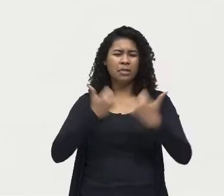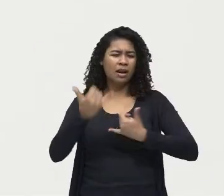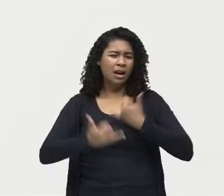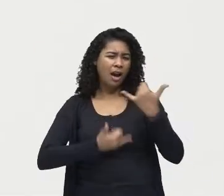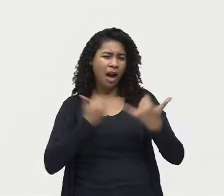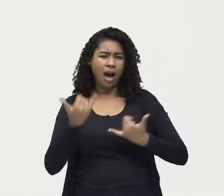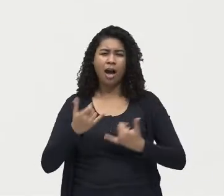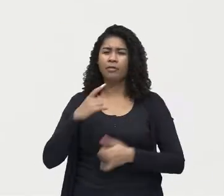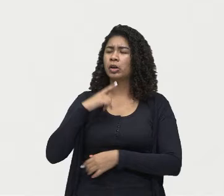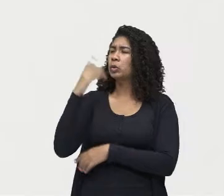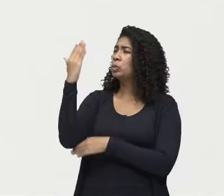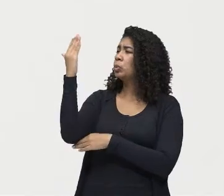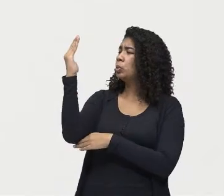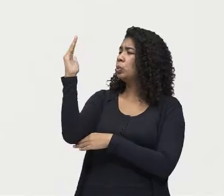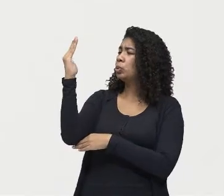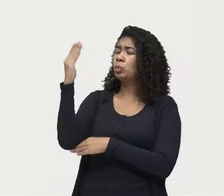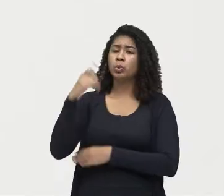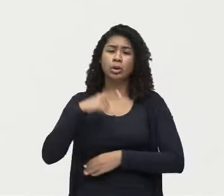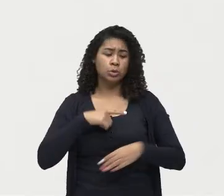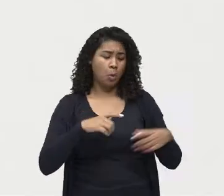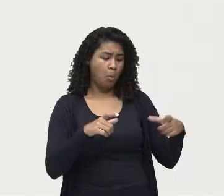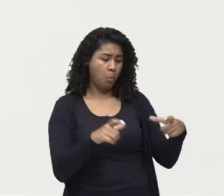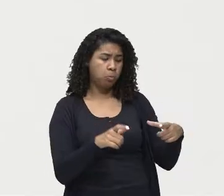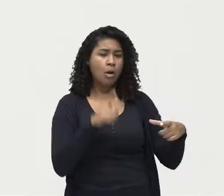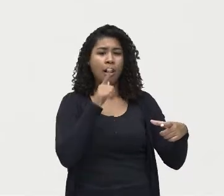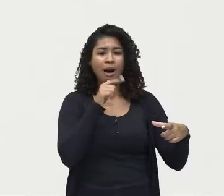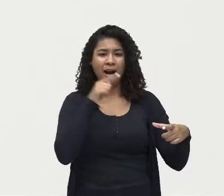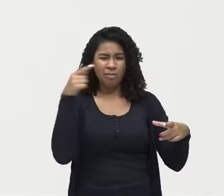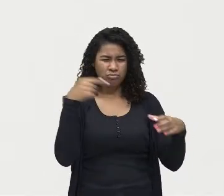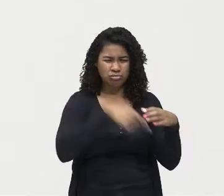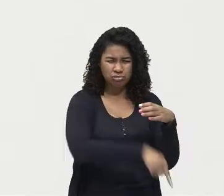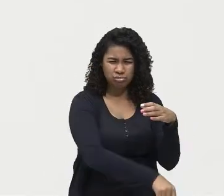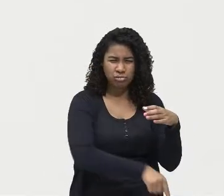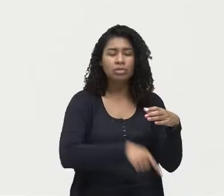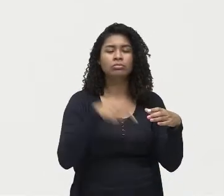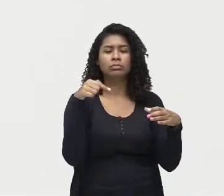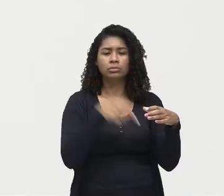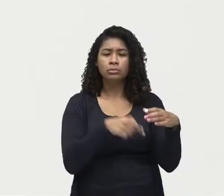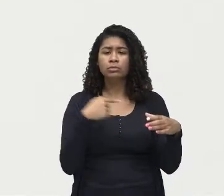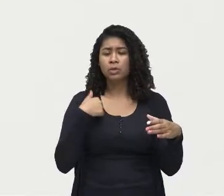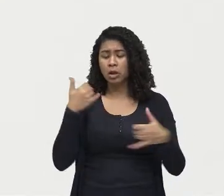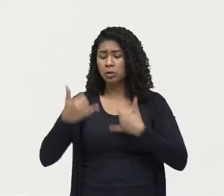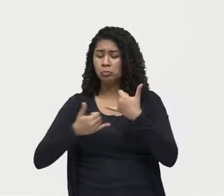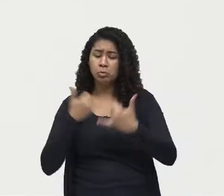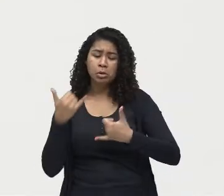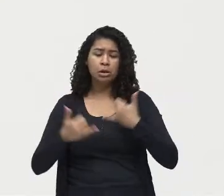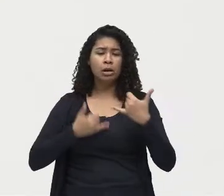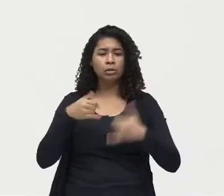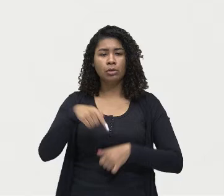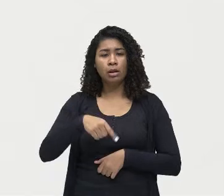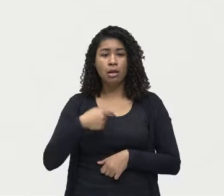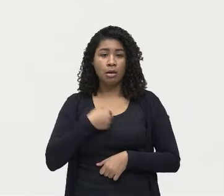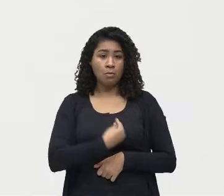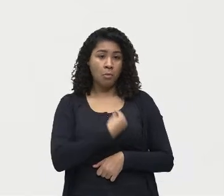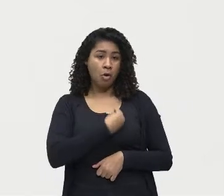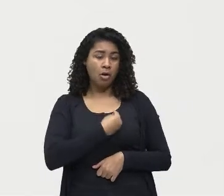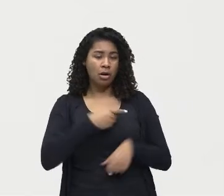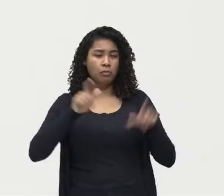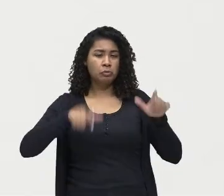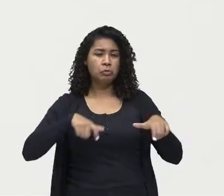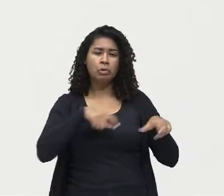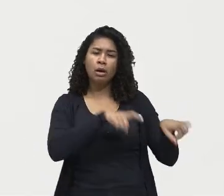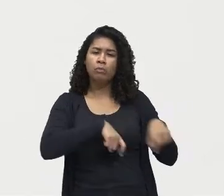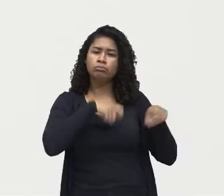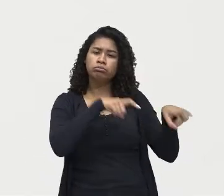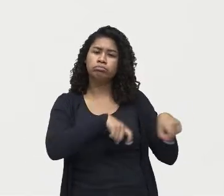da minha casa. Eu morava numa fazenda meio selvagem, nenhum fato contrário sendo apresentado. Agora vamos ler o